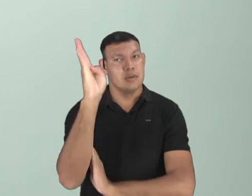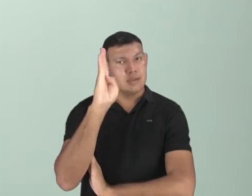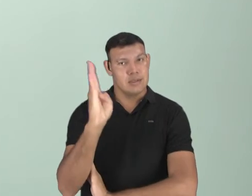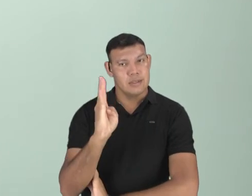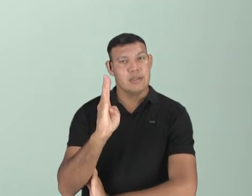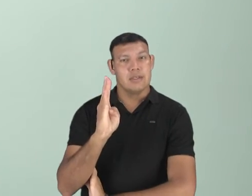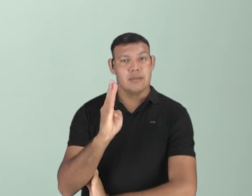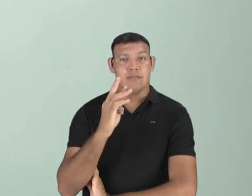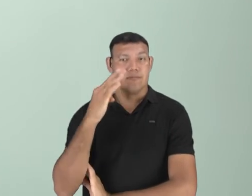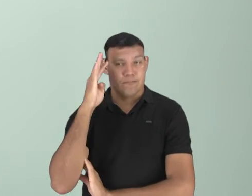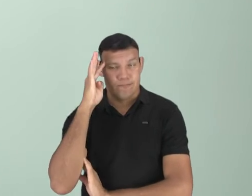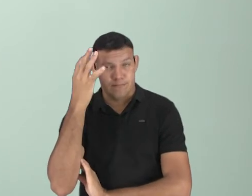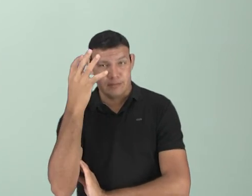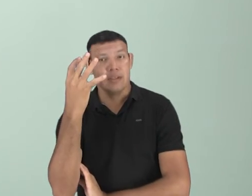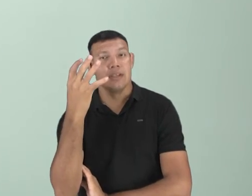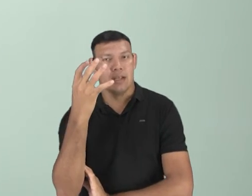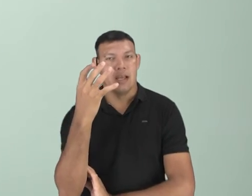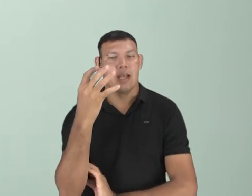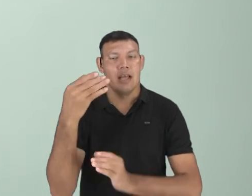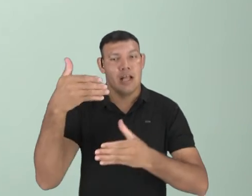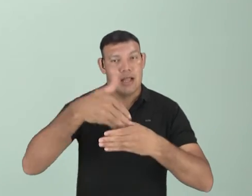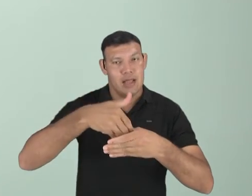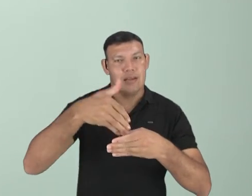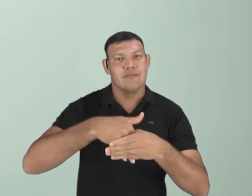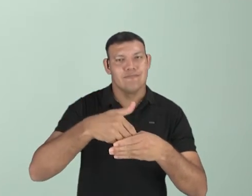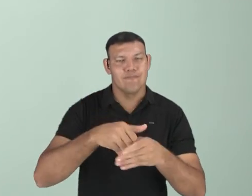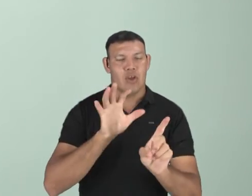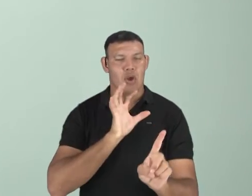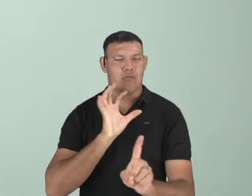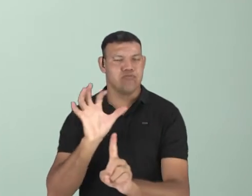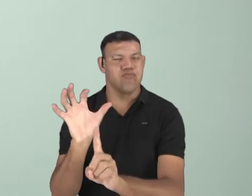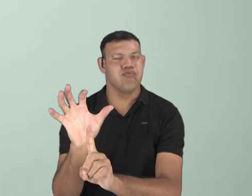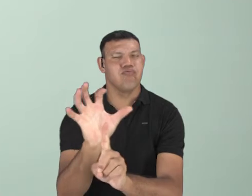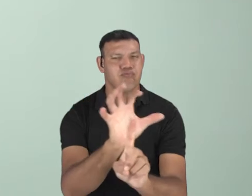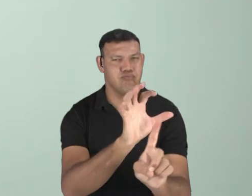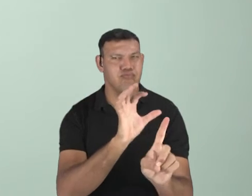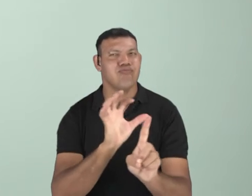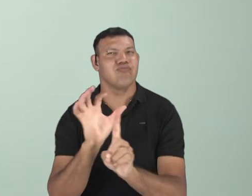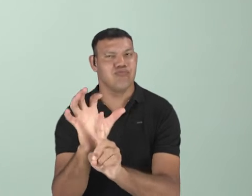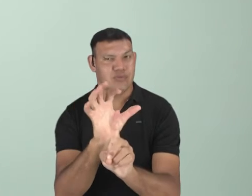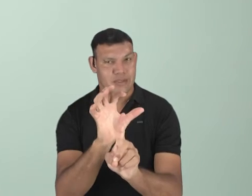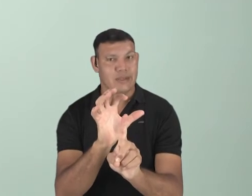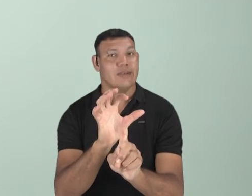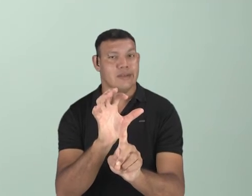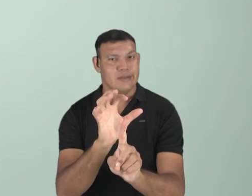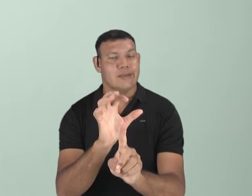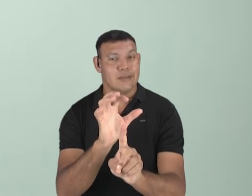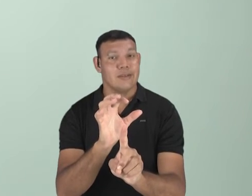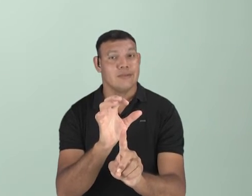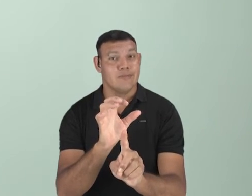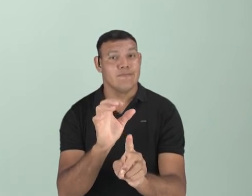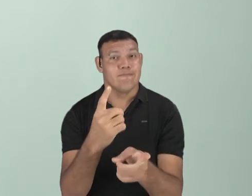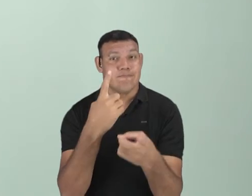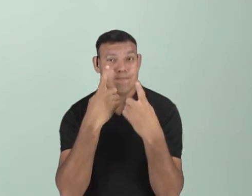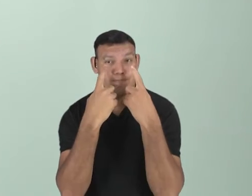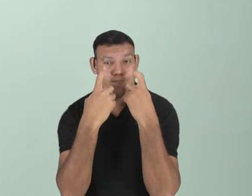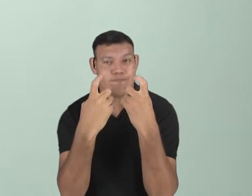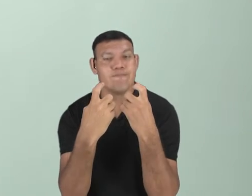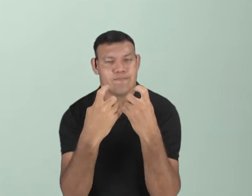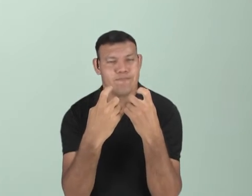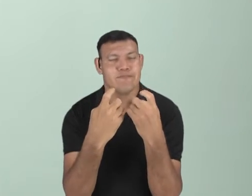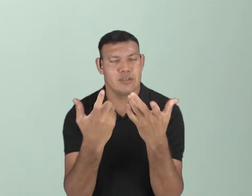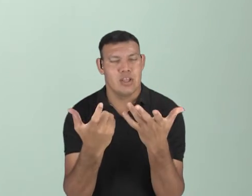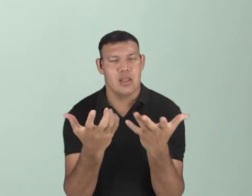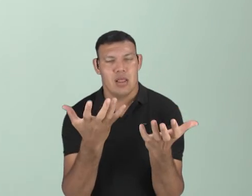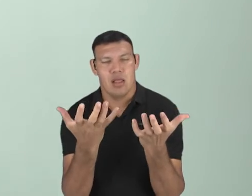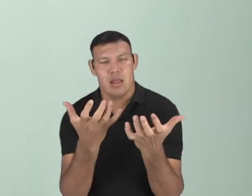resultado da eleição ele era completamente influenciável, levando em consideração os interesses dominantes